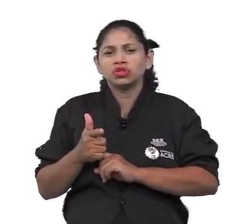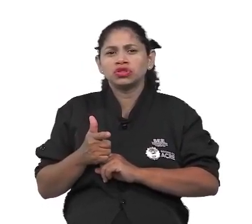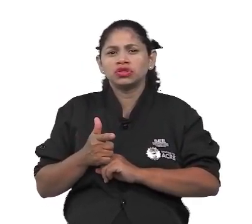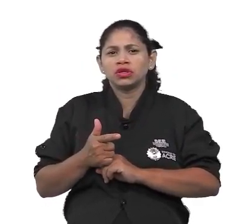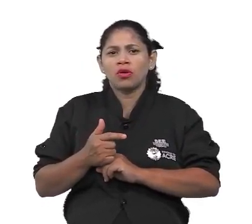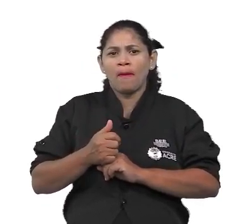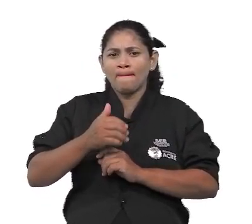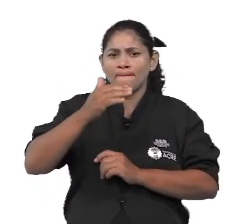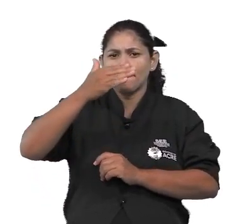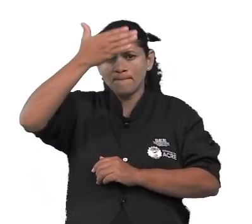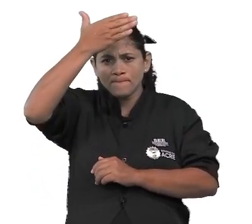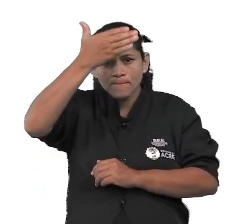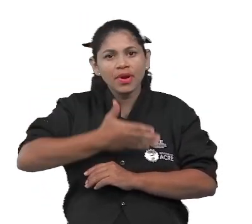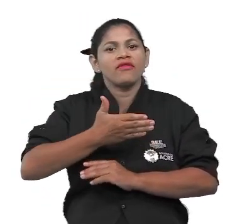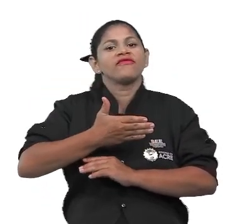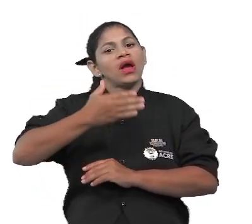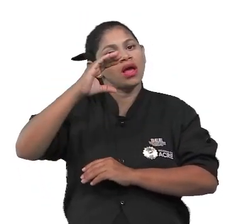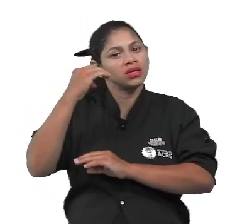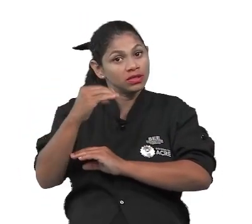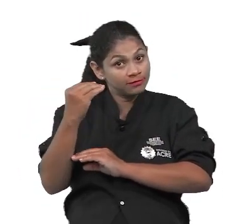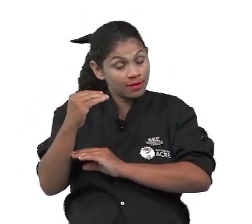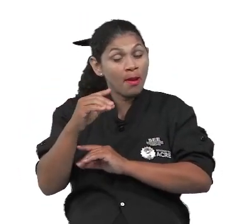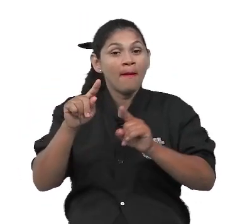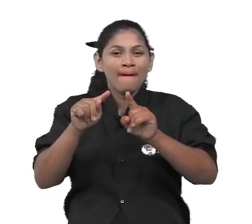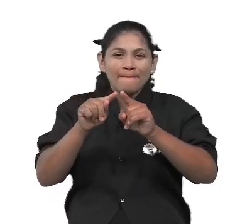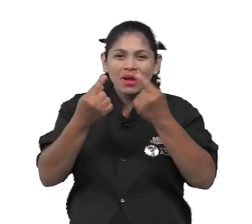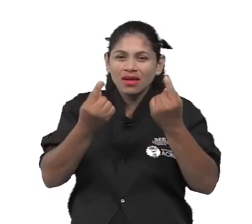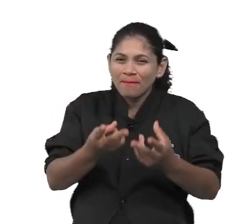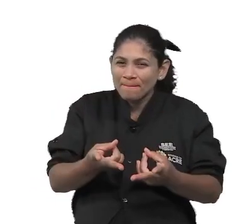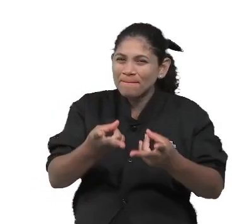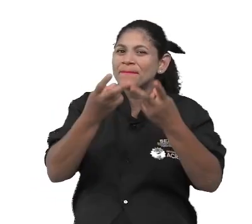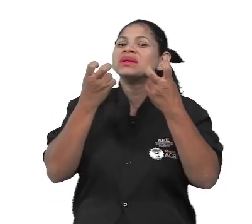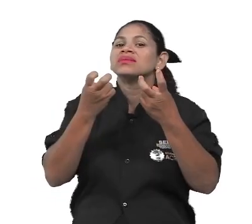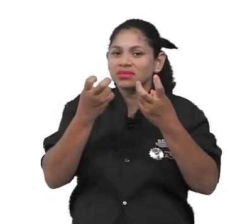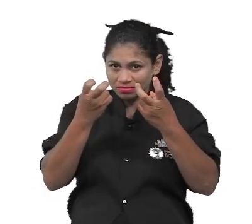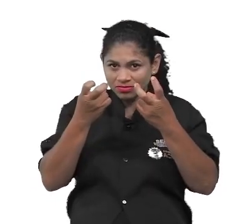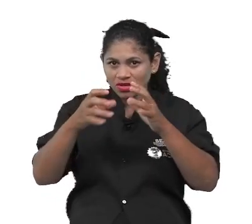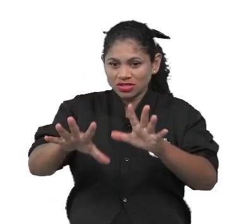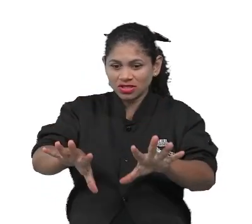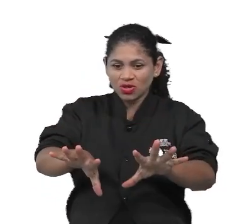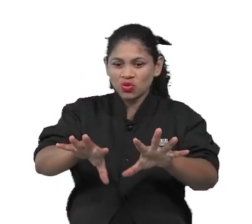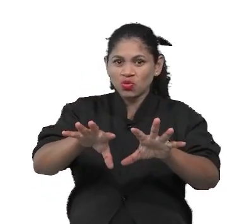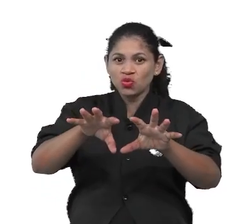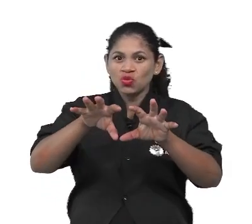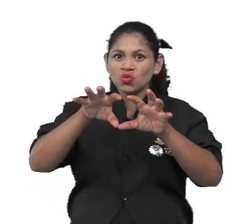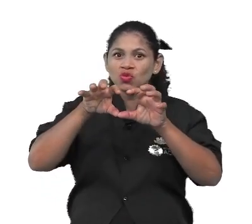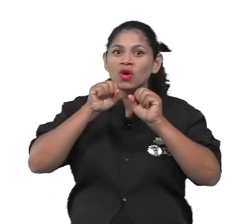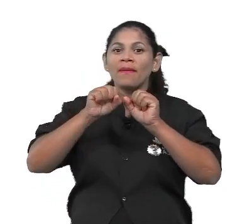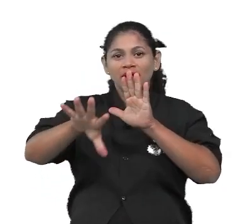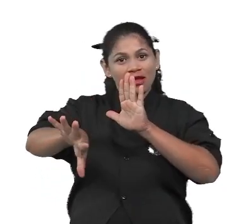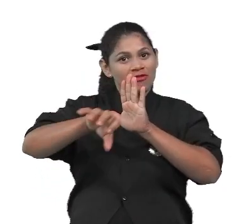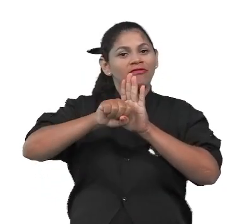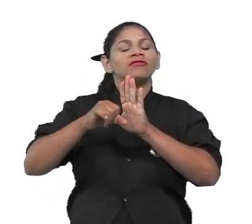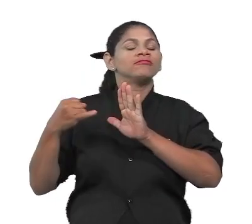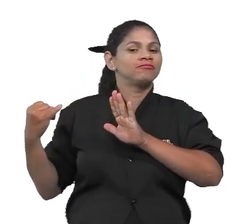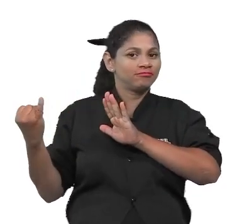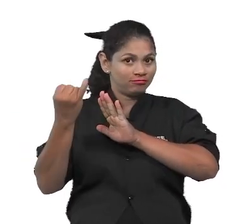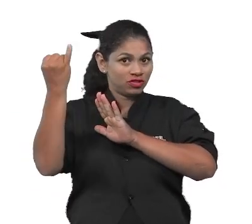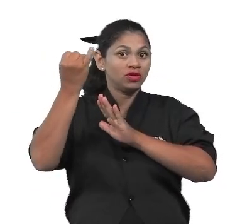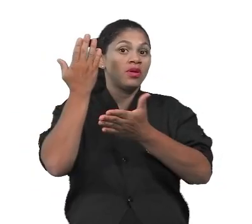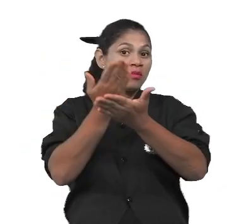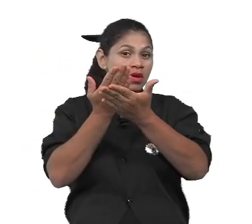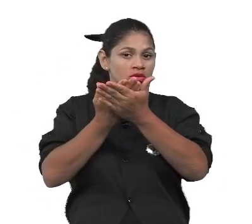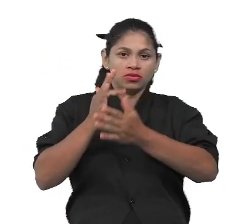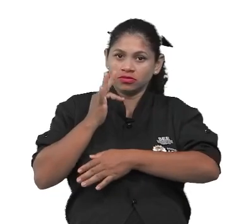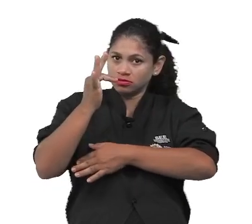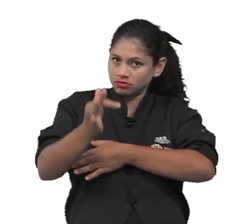ele observou, né, que era essa capacidade ali, né, de atração que foi fundamental ali para os estudos